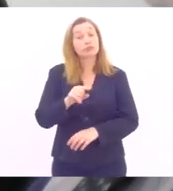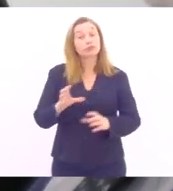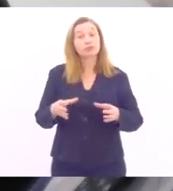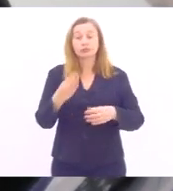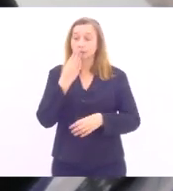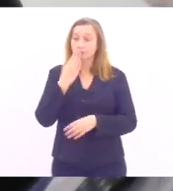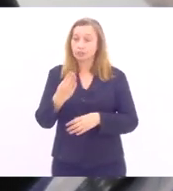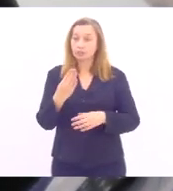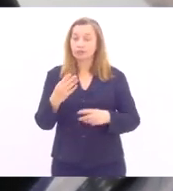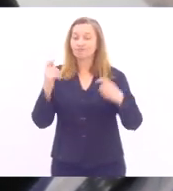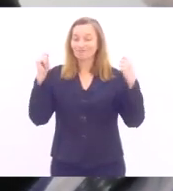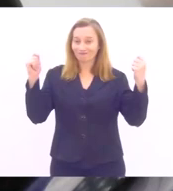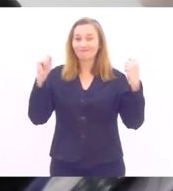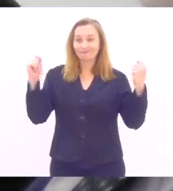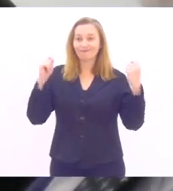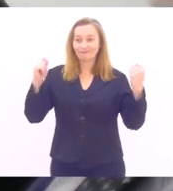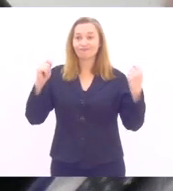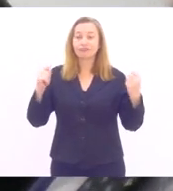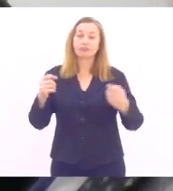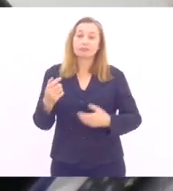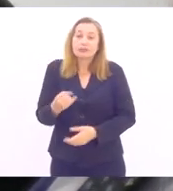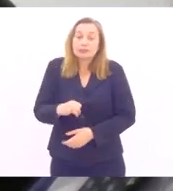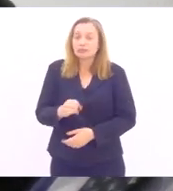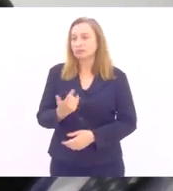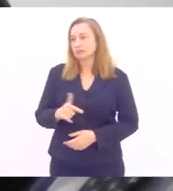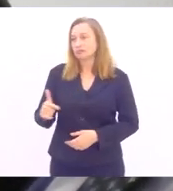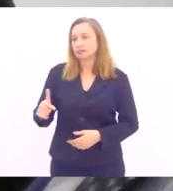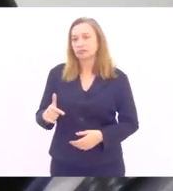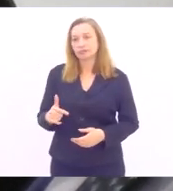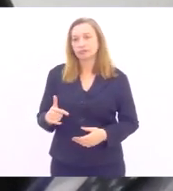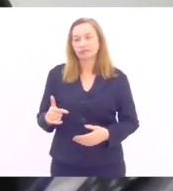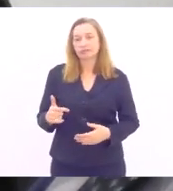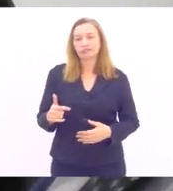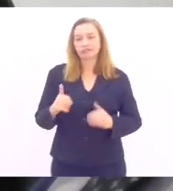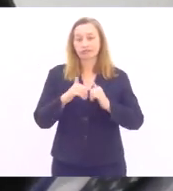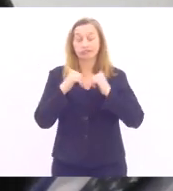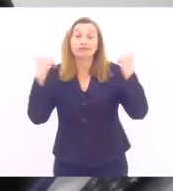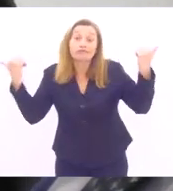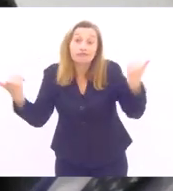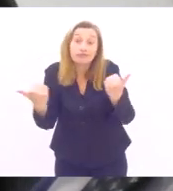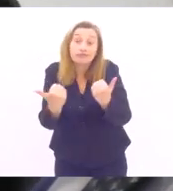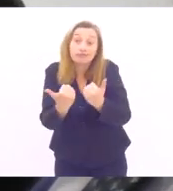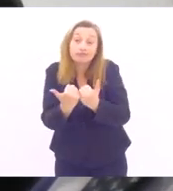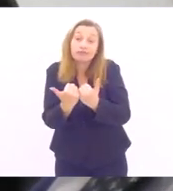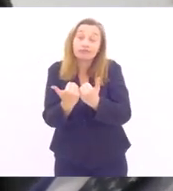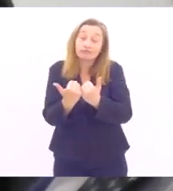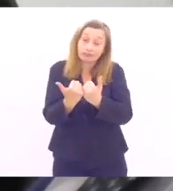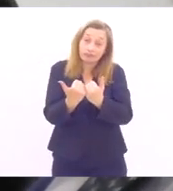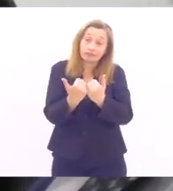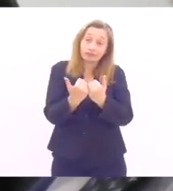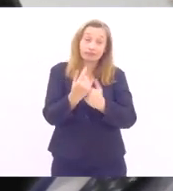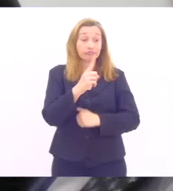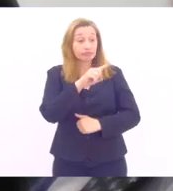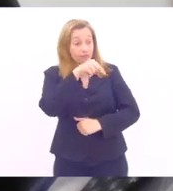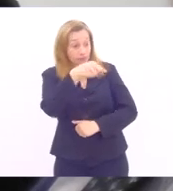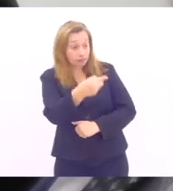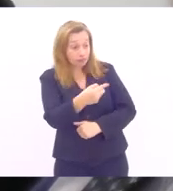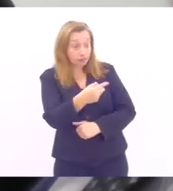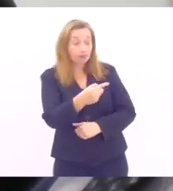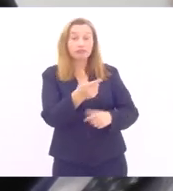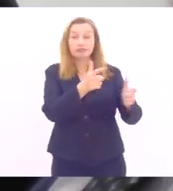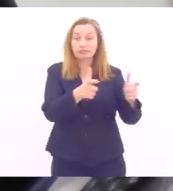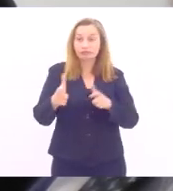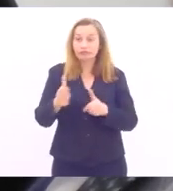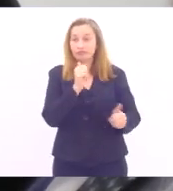torcidas organizadas. Sem elas, o Maracanã, por exemplo, entre outros estádios, como o Nilton Santos, etc.,